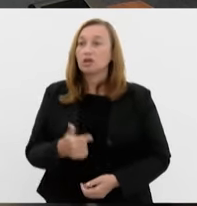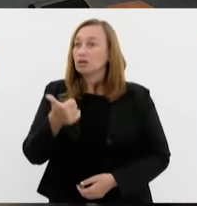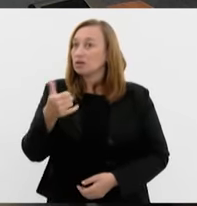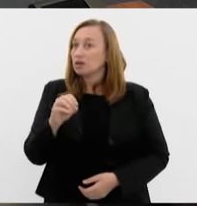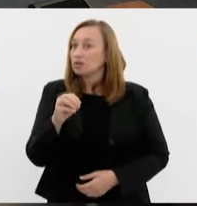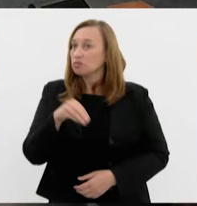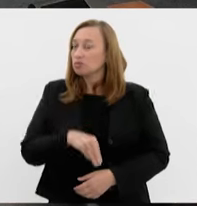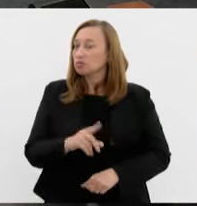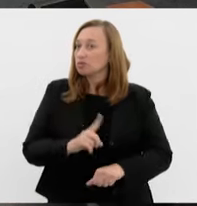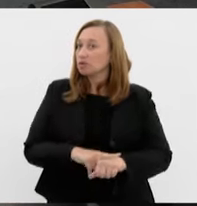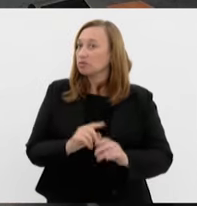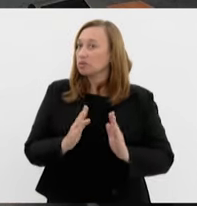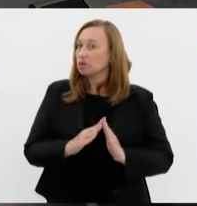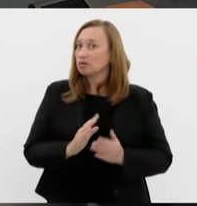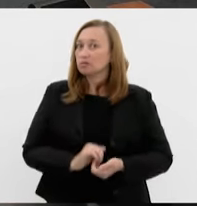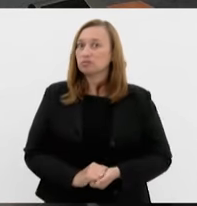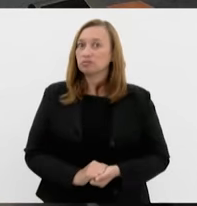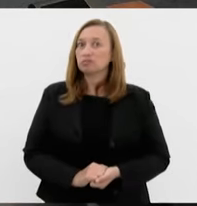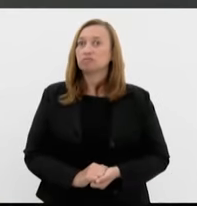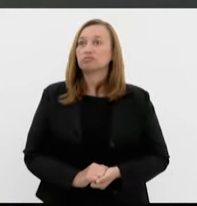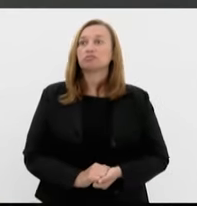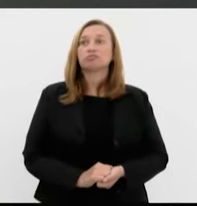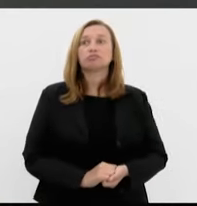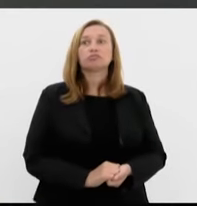10 minutos no tempo